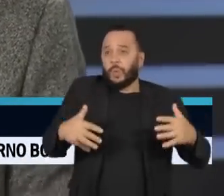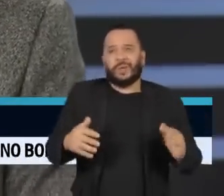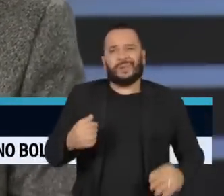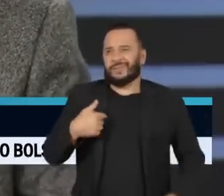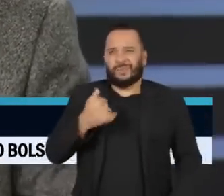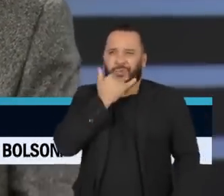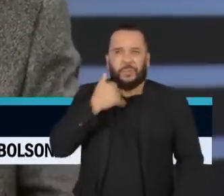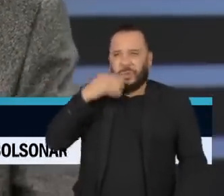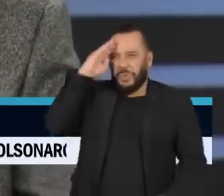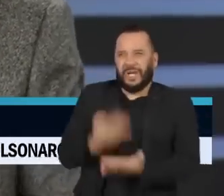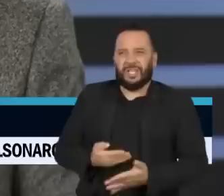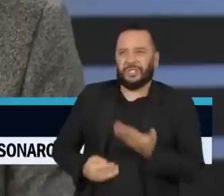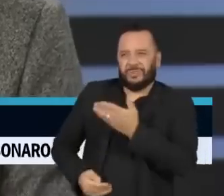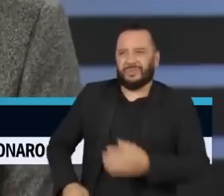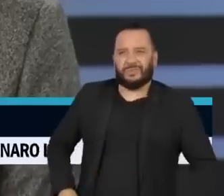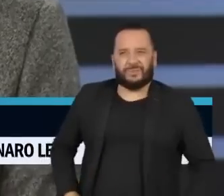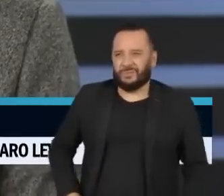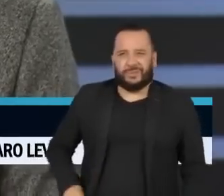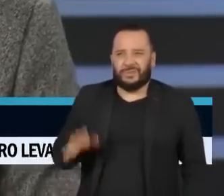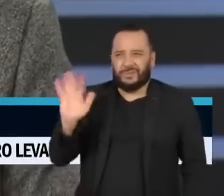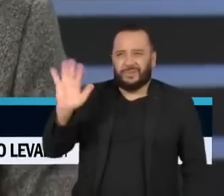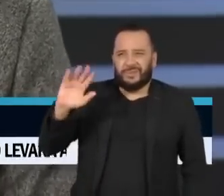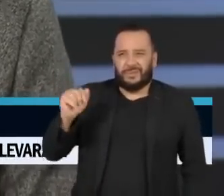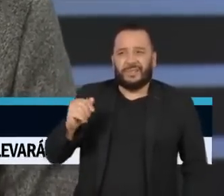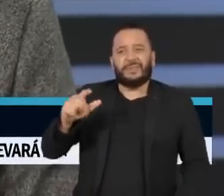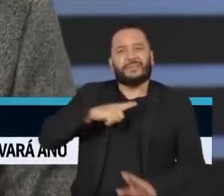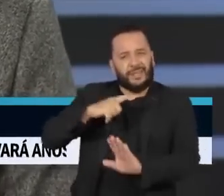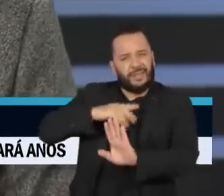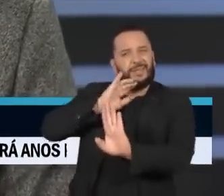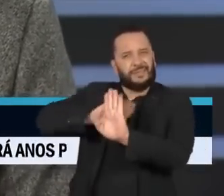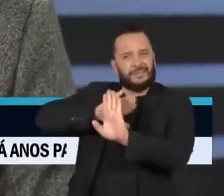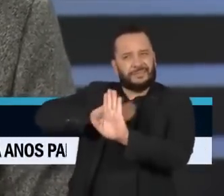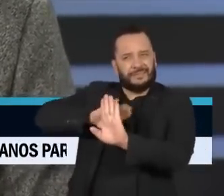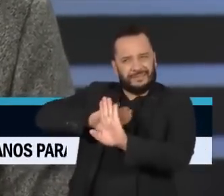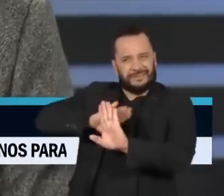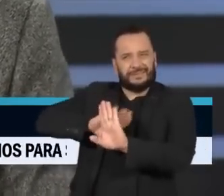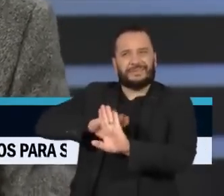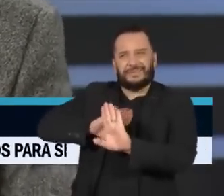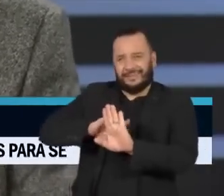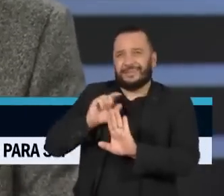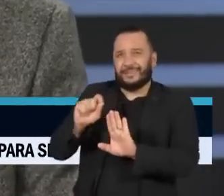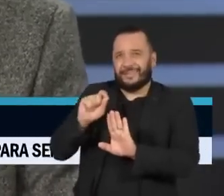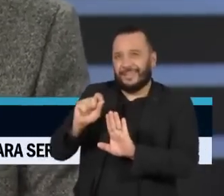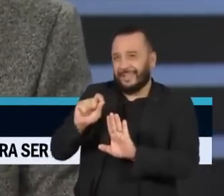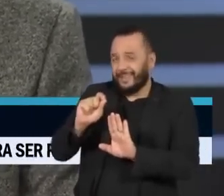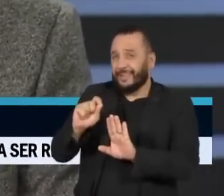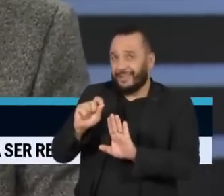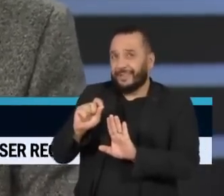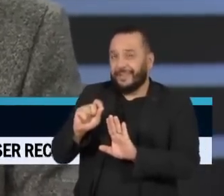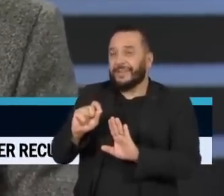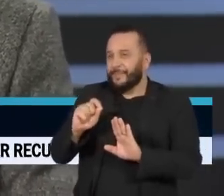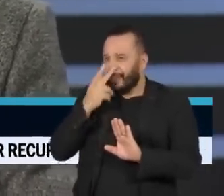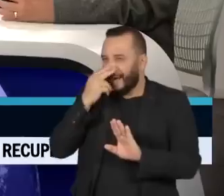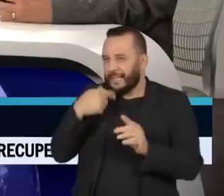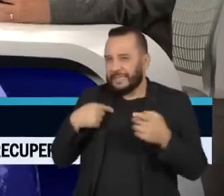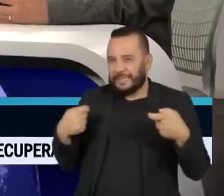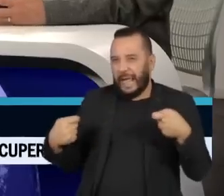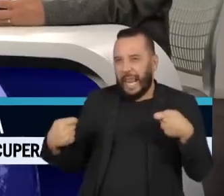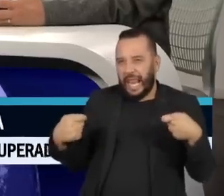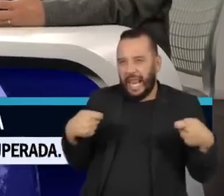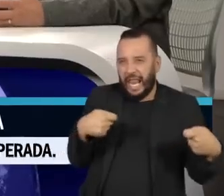nessa nessa história toda acho que tem uma certa coisa de medição de queda de braço